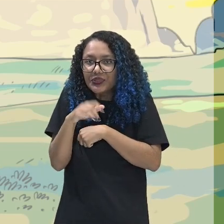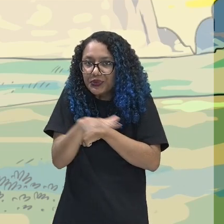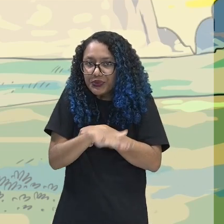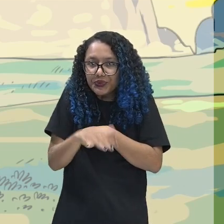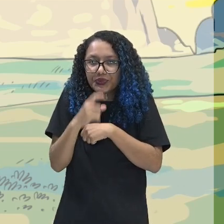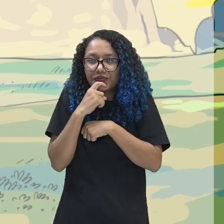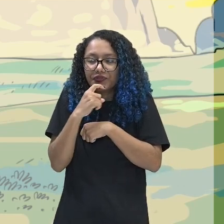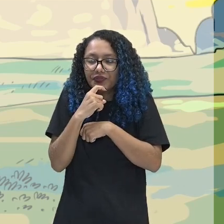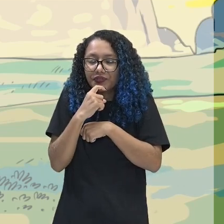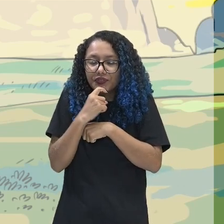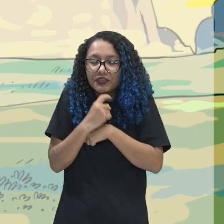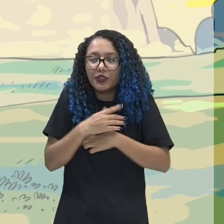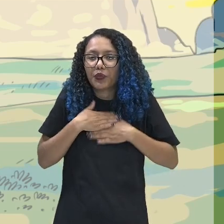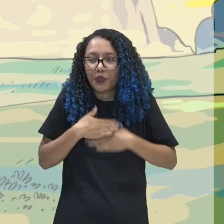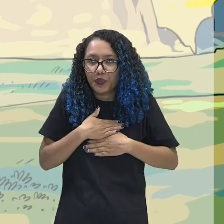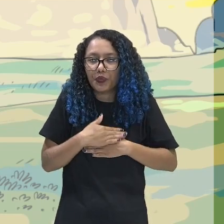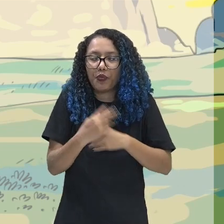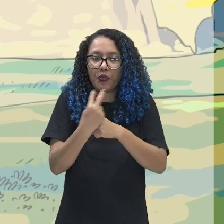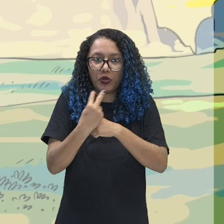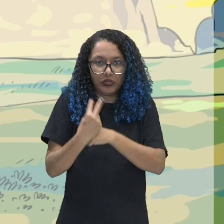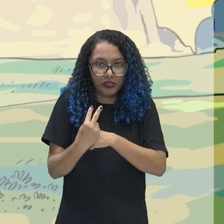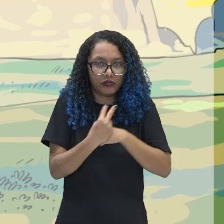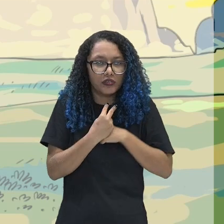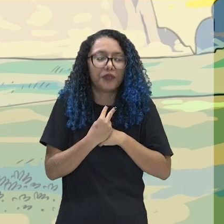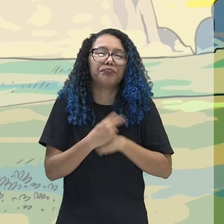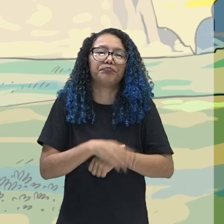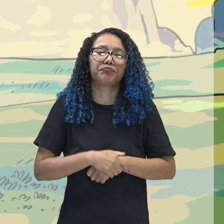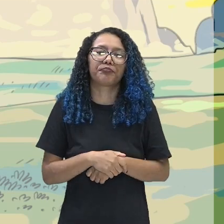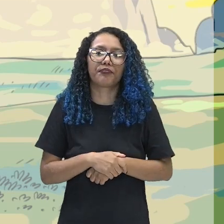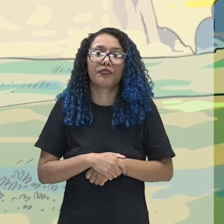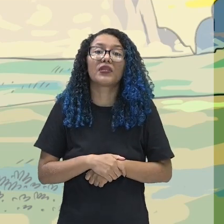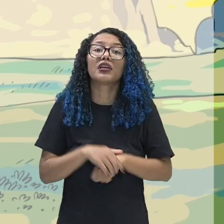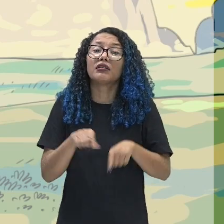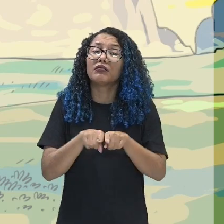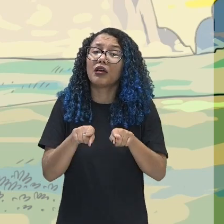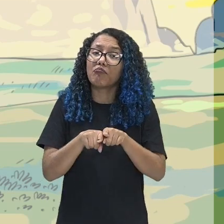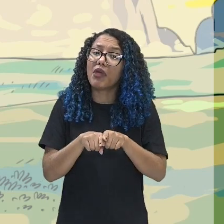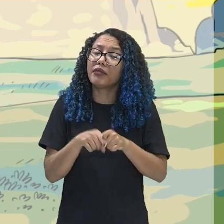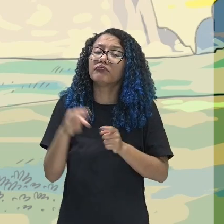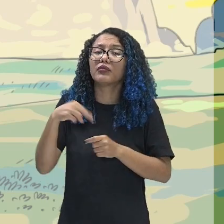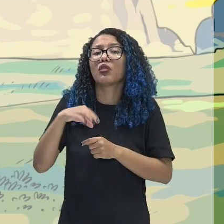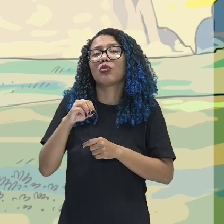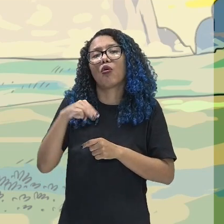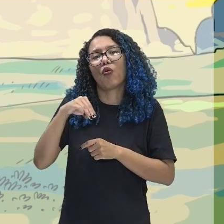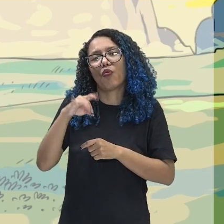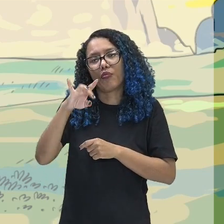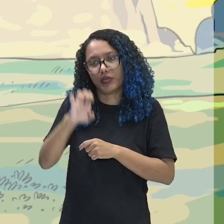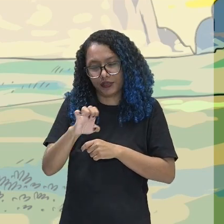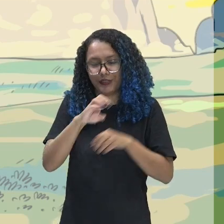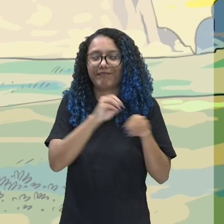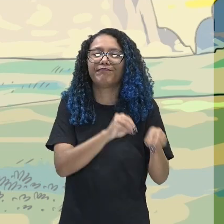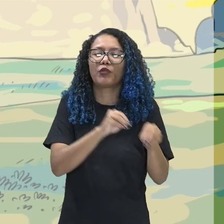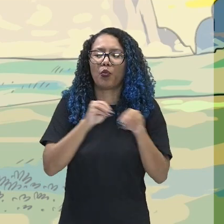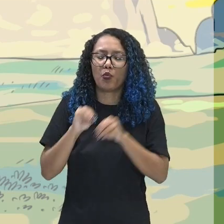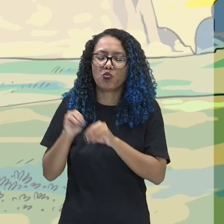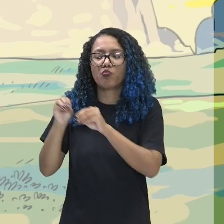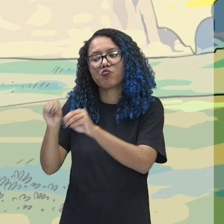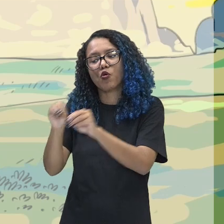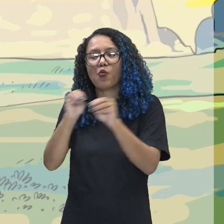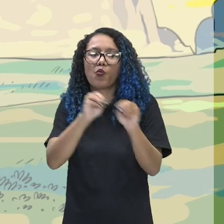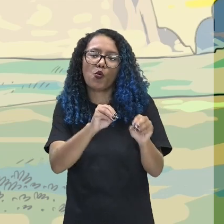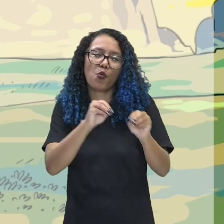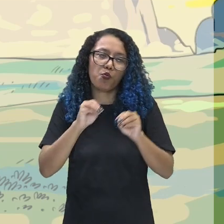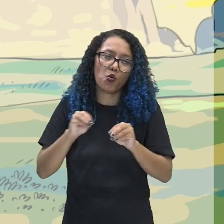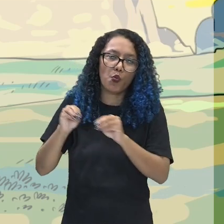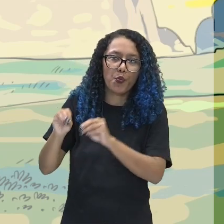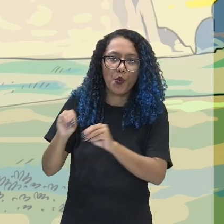bastante rigoroso naquele momento. Eles eram nômades, gente. Ou seja, mudavam-se constantemente para